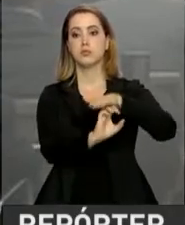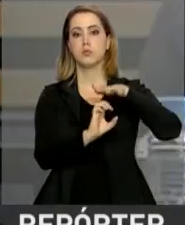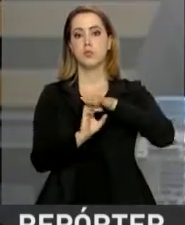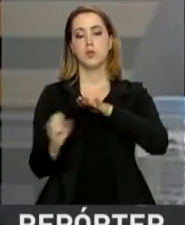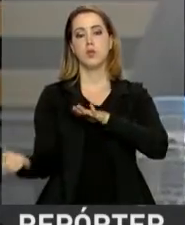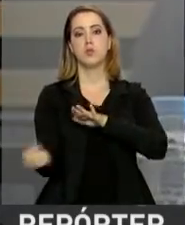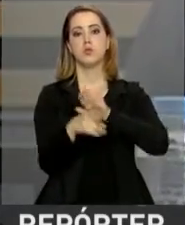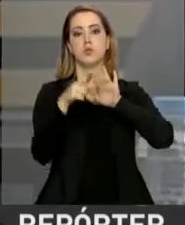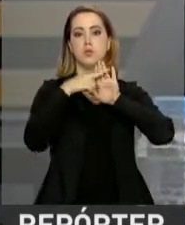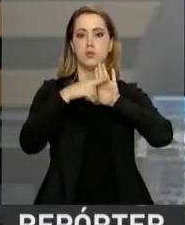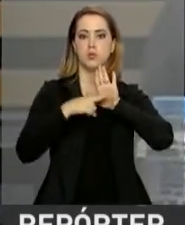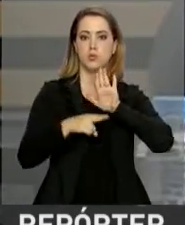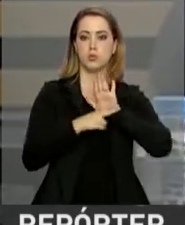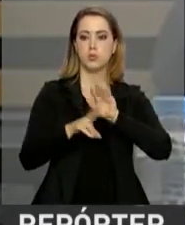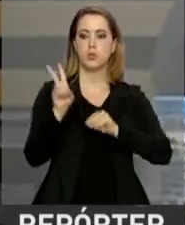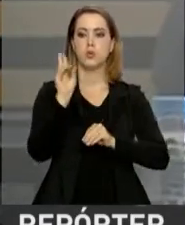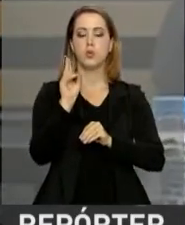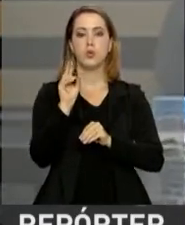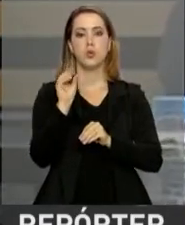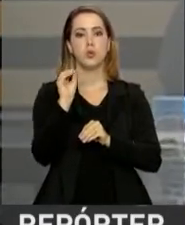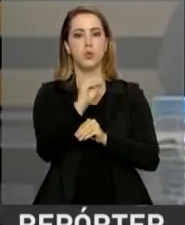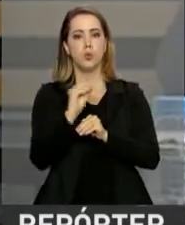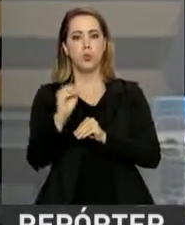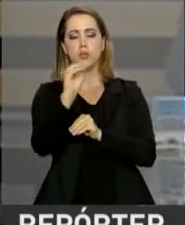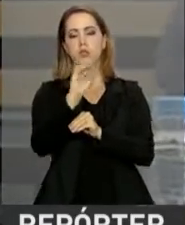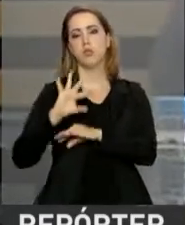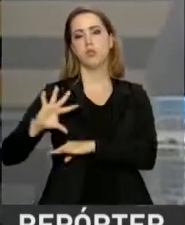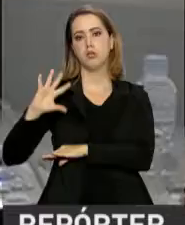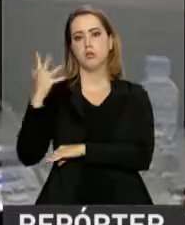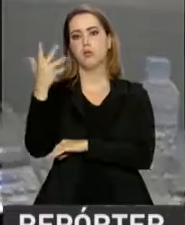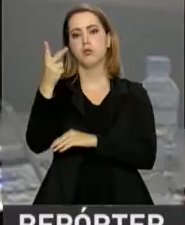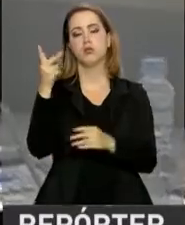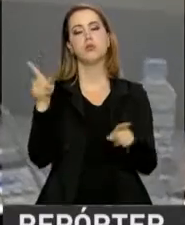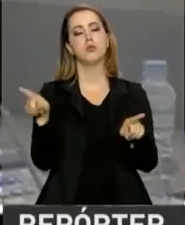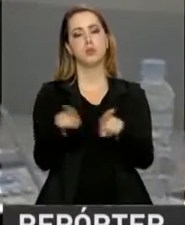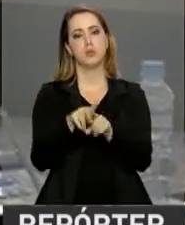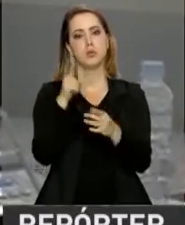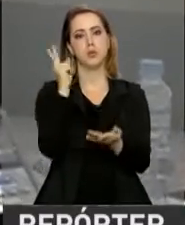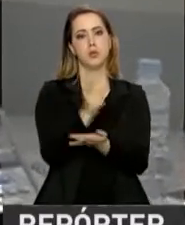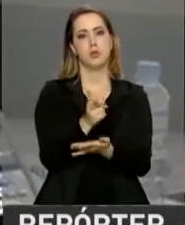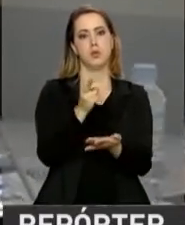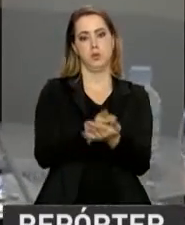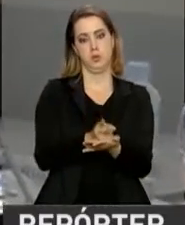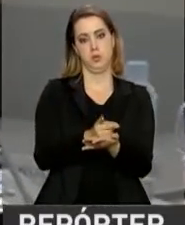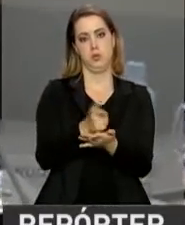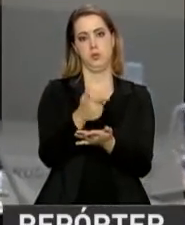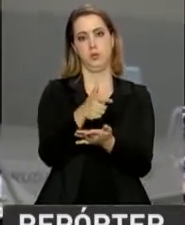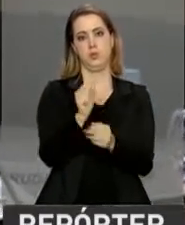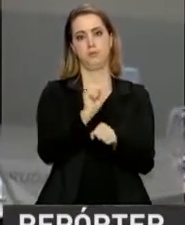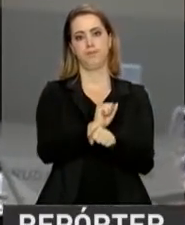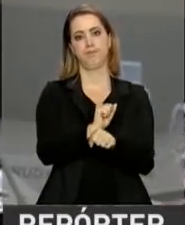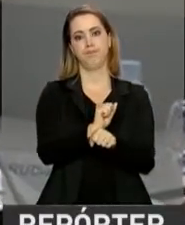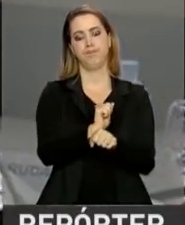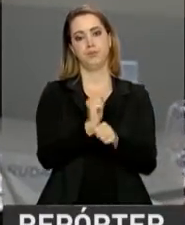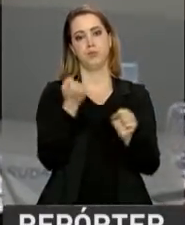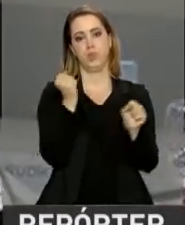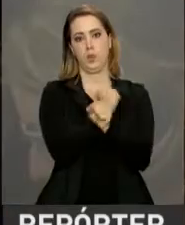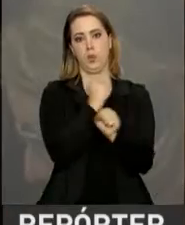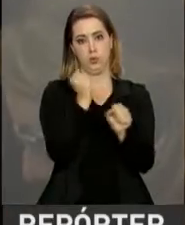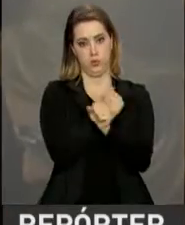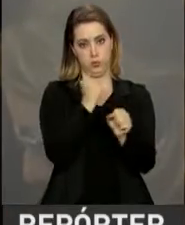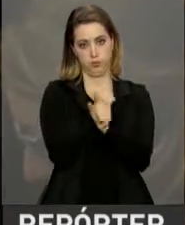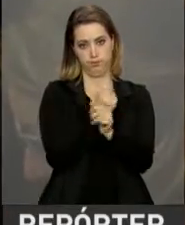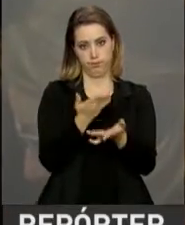regras continuem protegendo o meio ambiente mas ao mesmo tempo não paralise iniciativas do setor produtivo